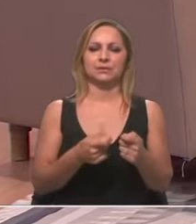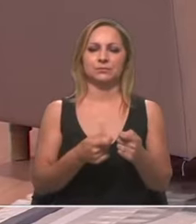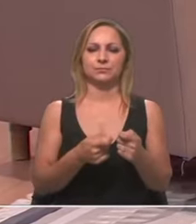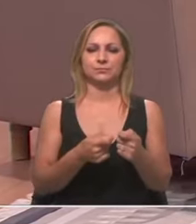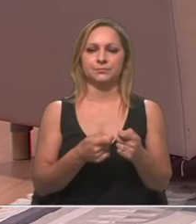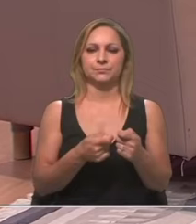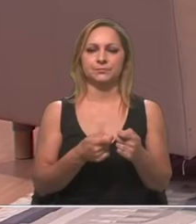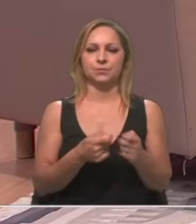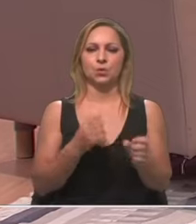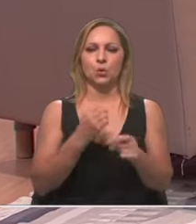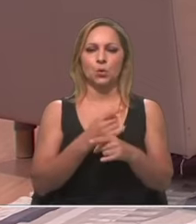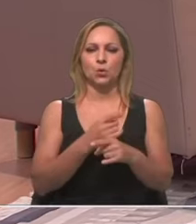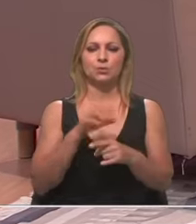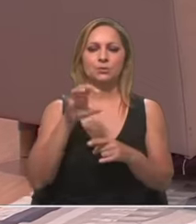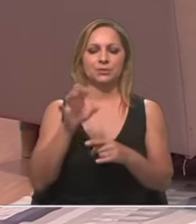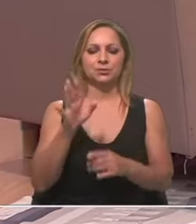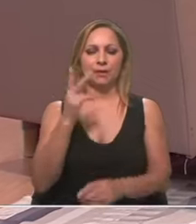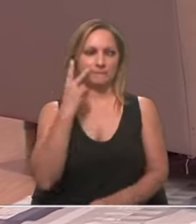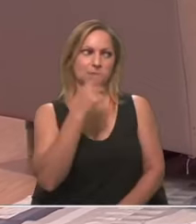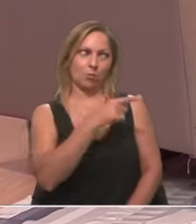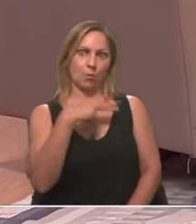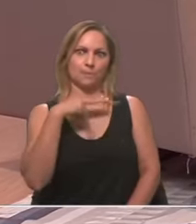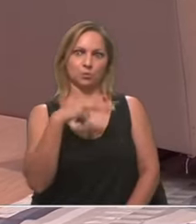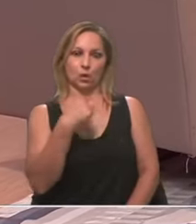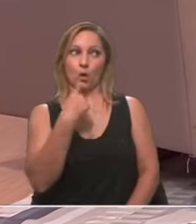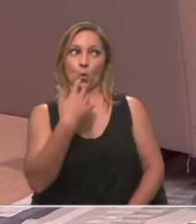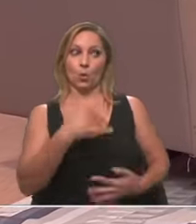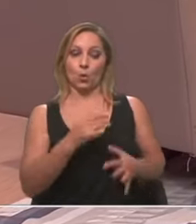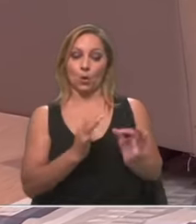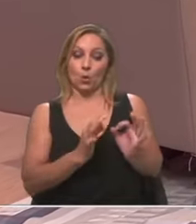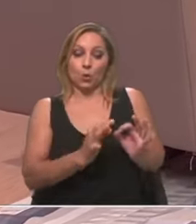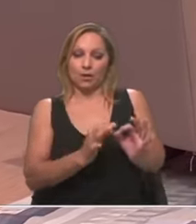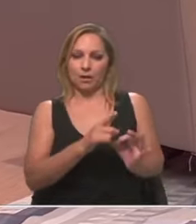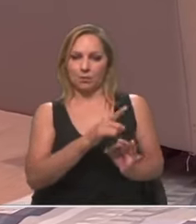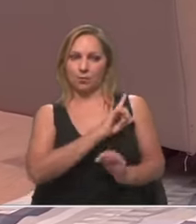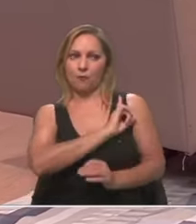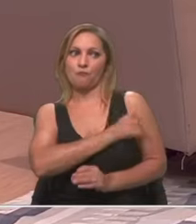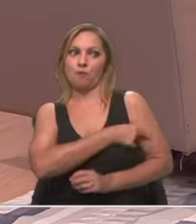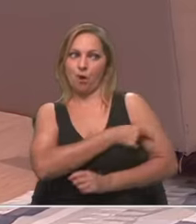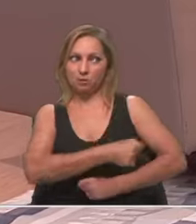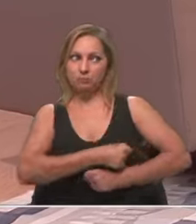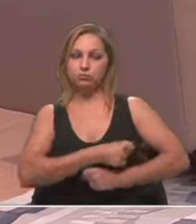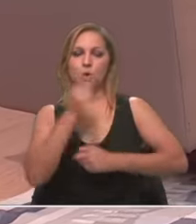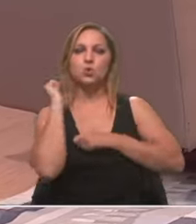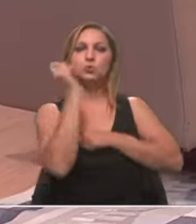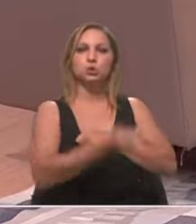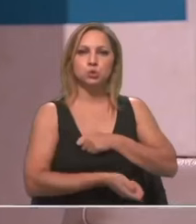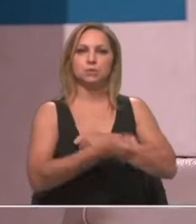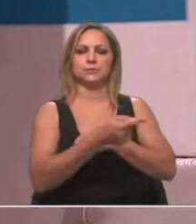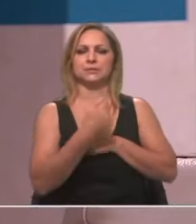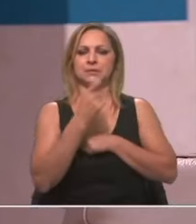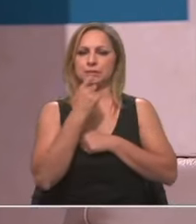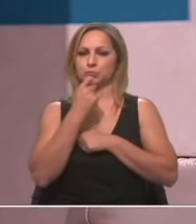seja, os outros países já veem Portugal como... Sim. Nós somos fortes, sim, no judo. Foi-me perguntado